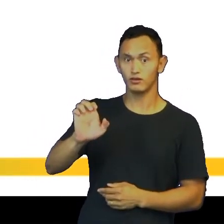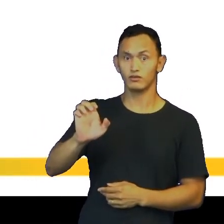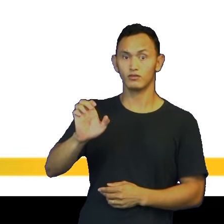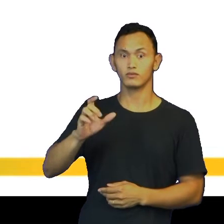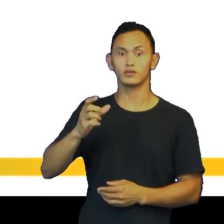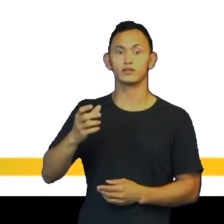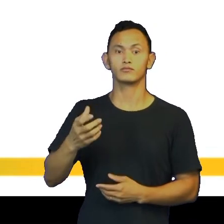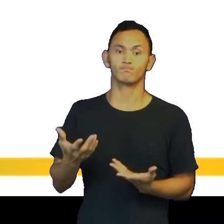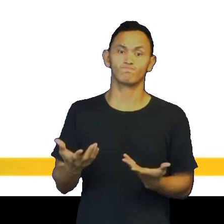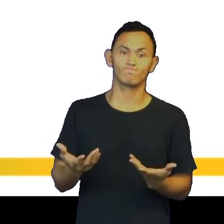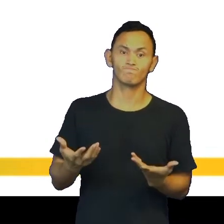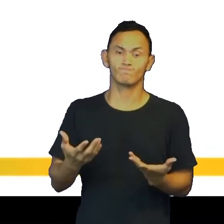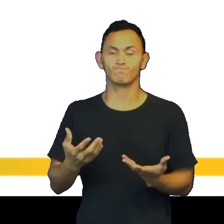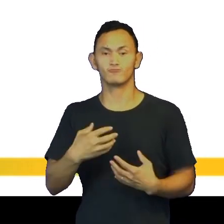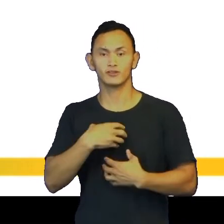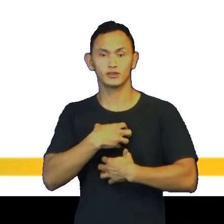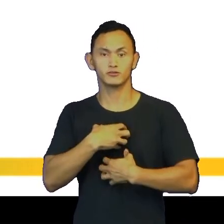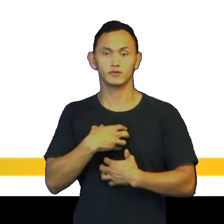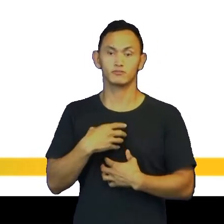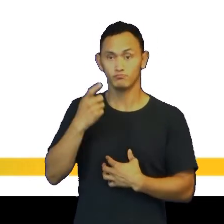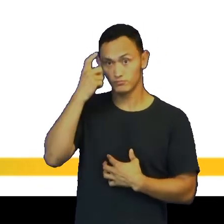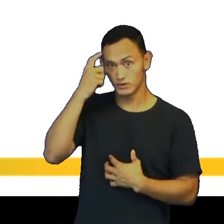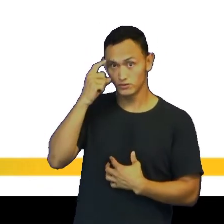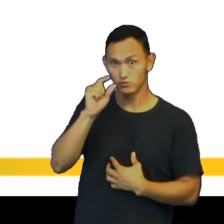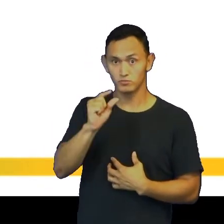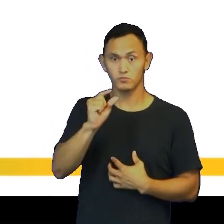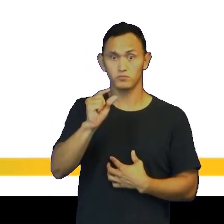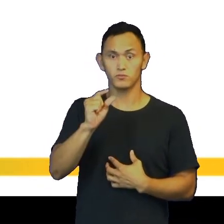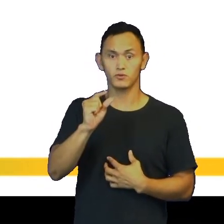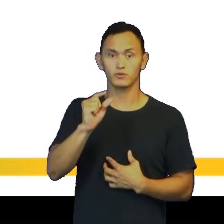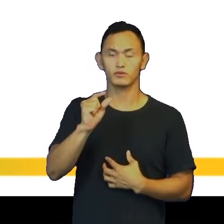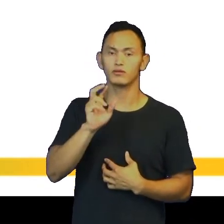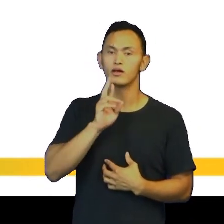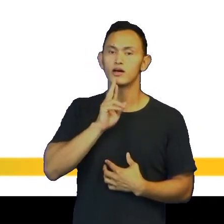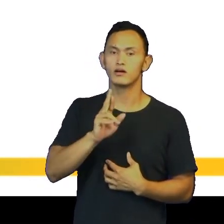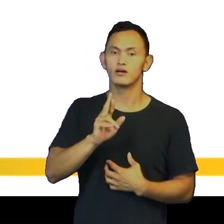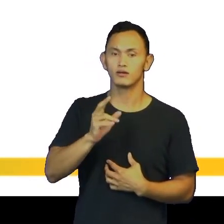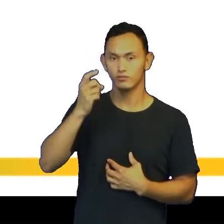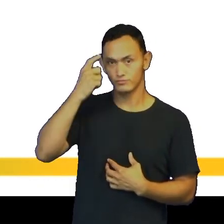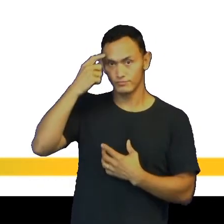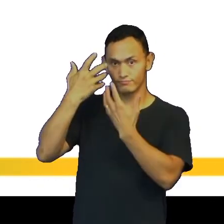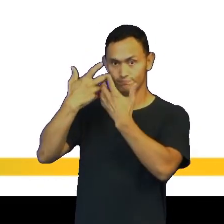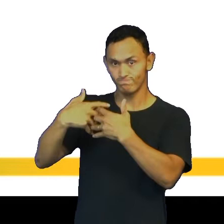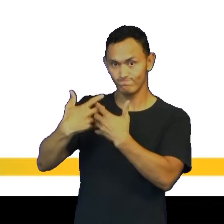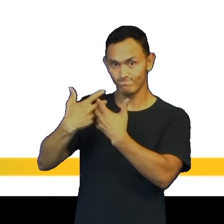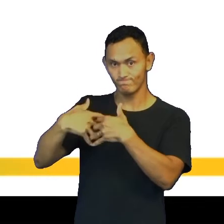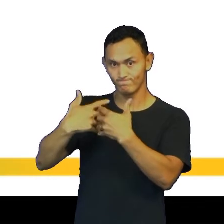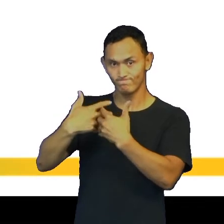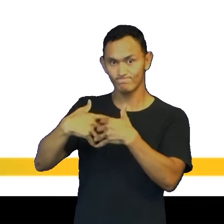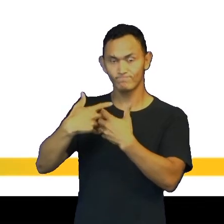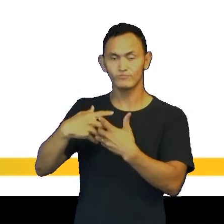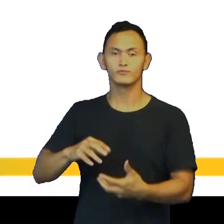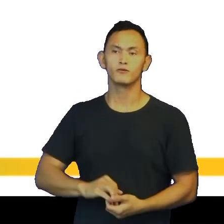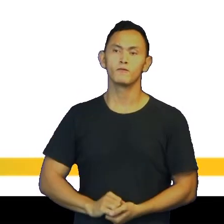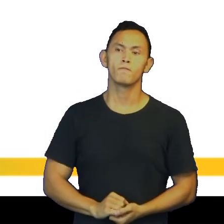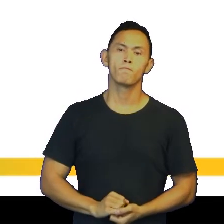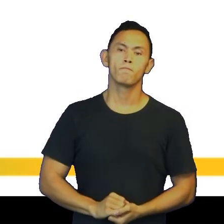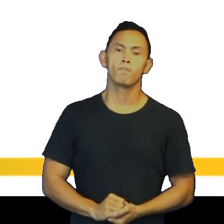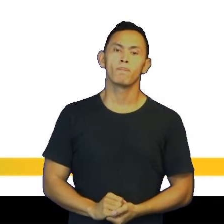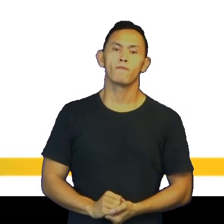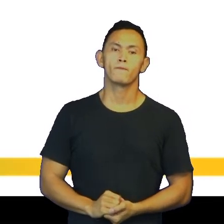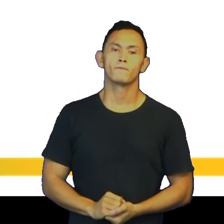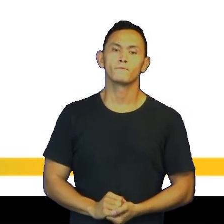sentimentos xenofóbicos vamos lá pensando um pouquinho na resposta refletindo aí sobre o textinho da questão